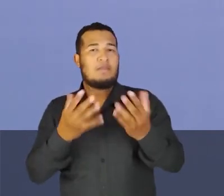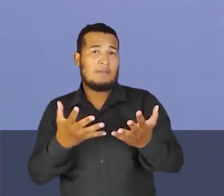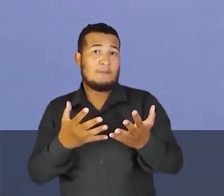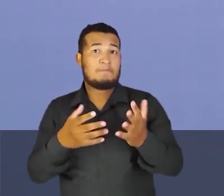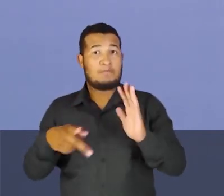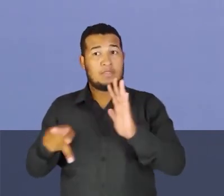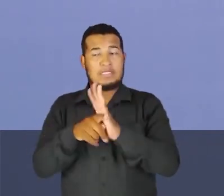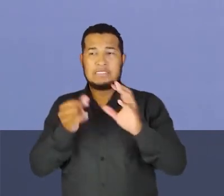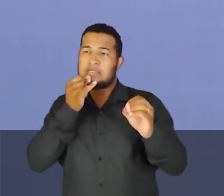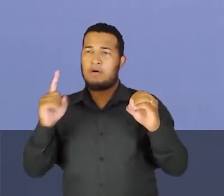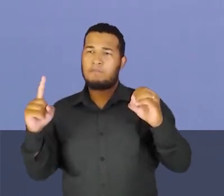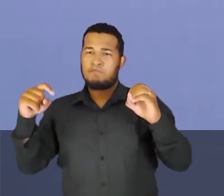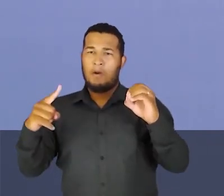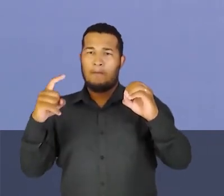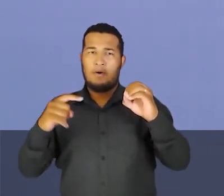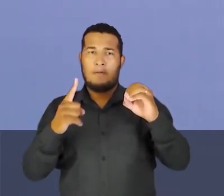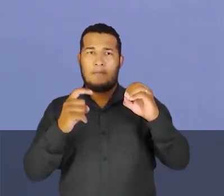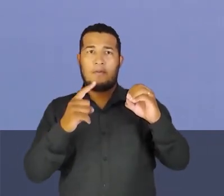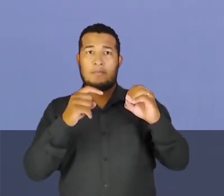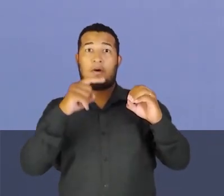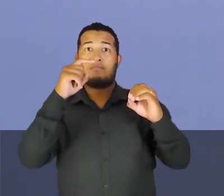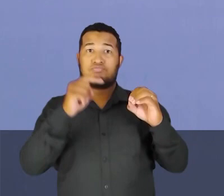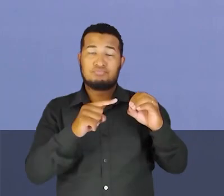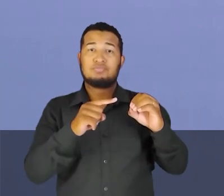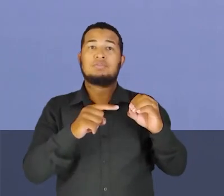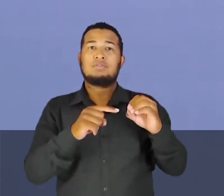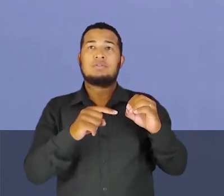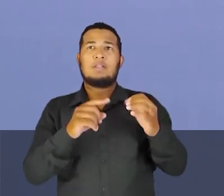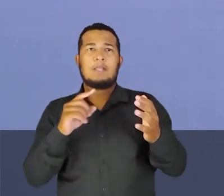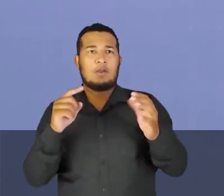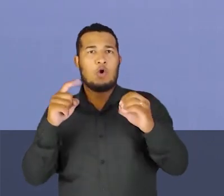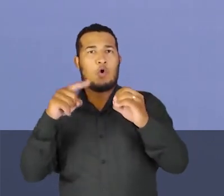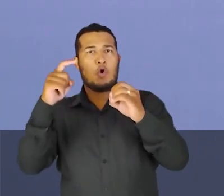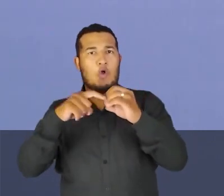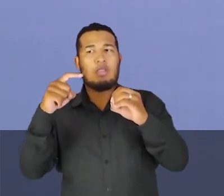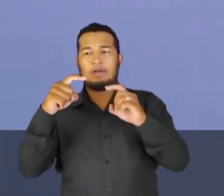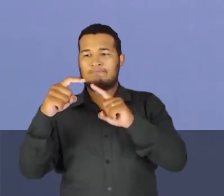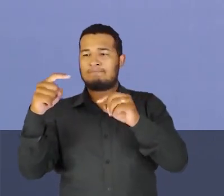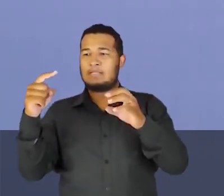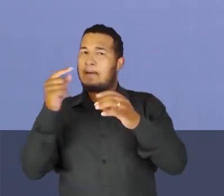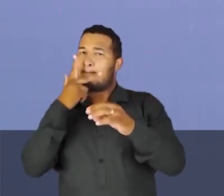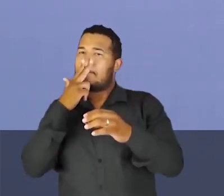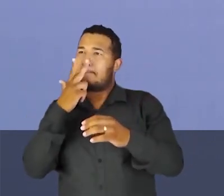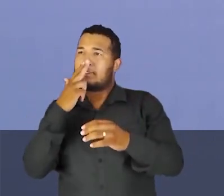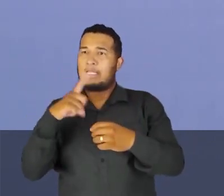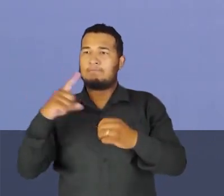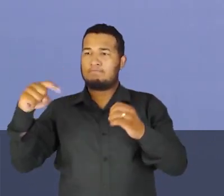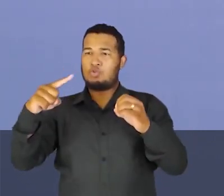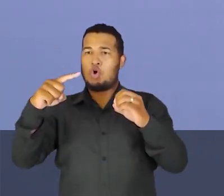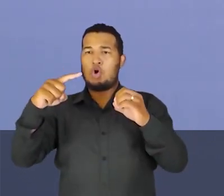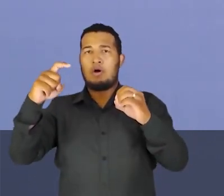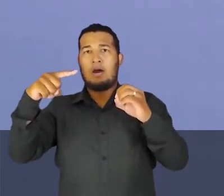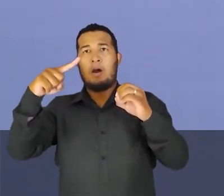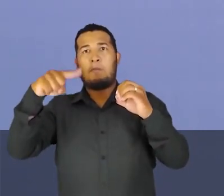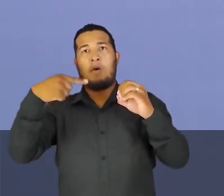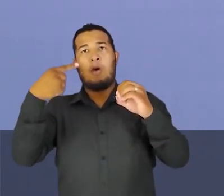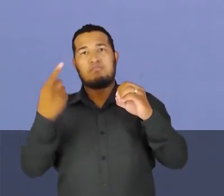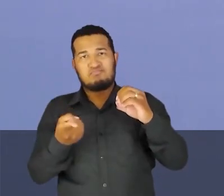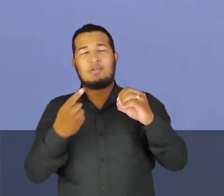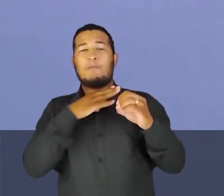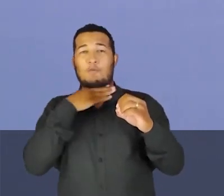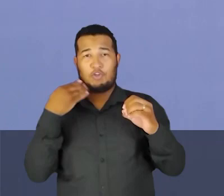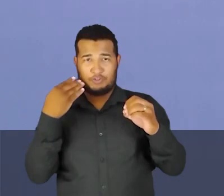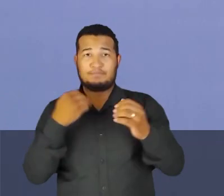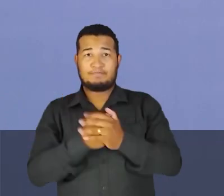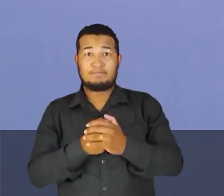os espermatozoides entrarem em contato com o diafragma, você vai ter a morte desses espermatozoides, ok?